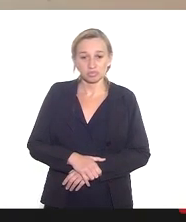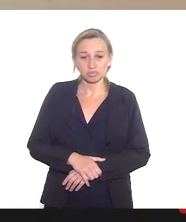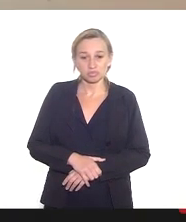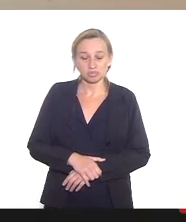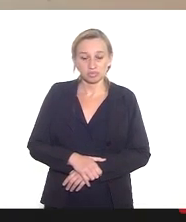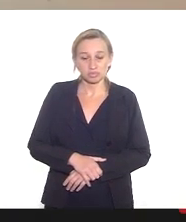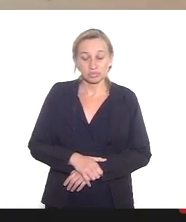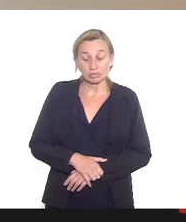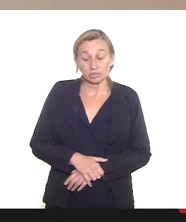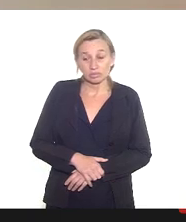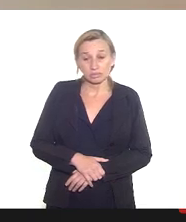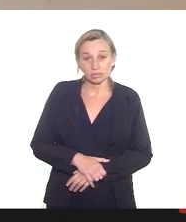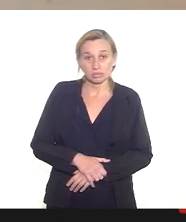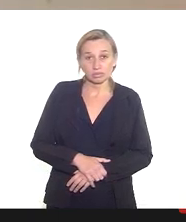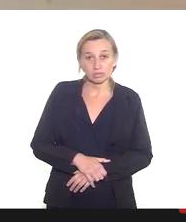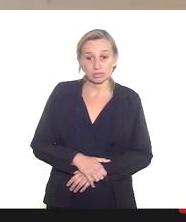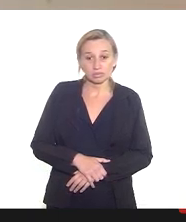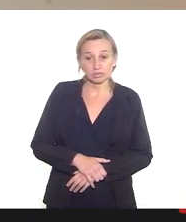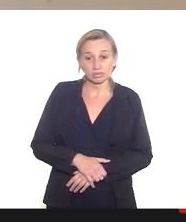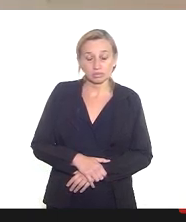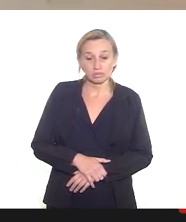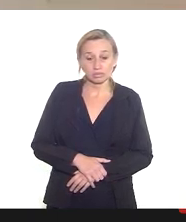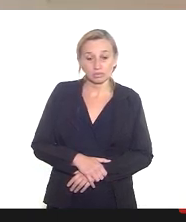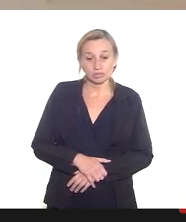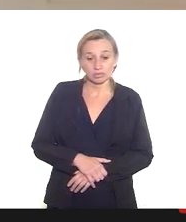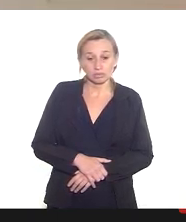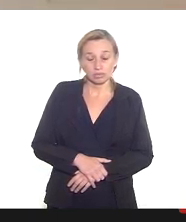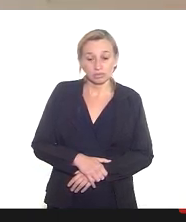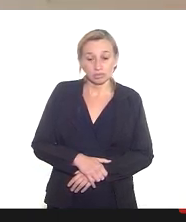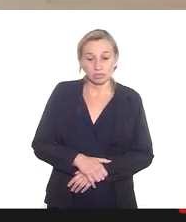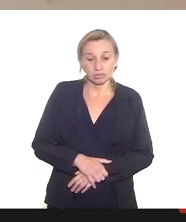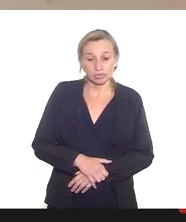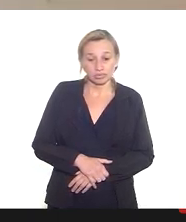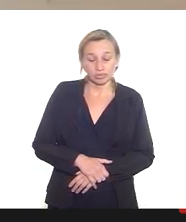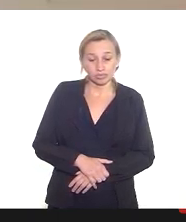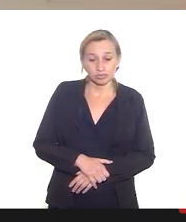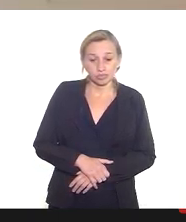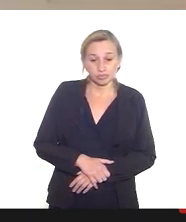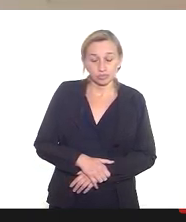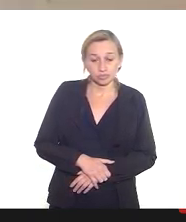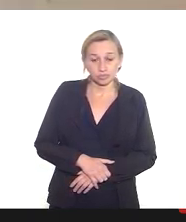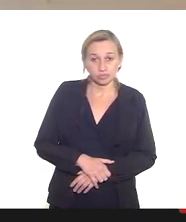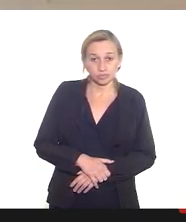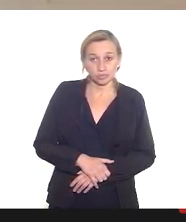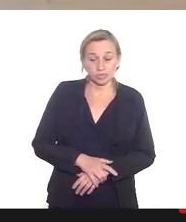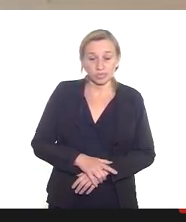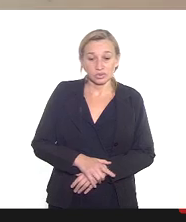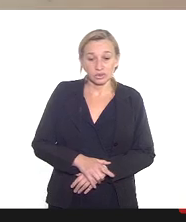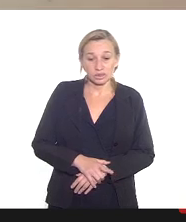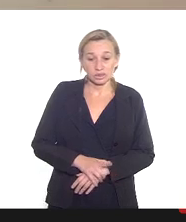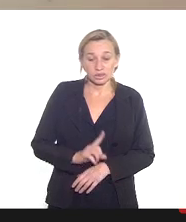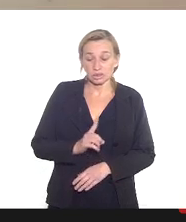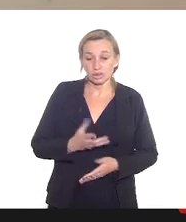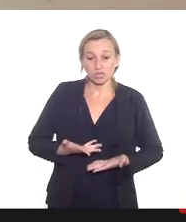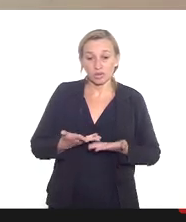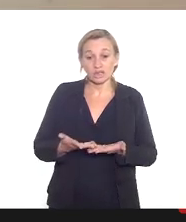se o seu forro foi uma uma condição é que não ofereça o